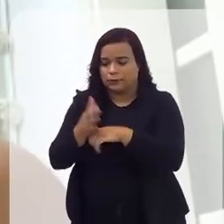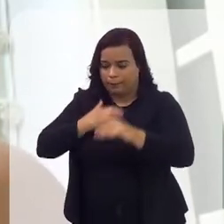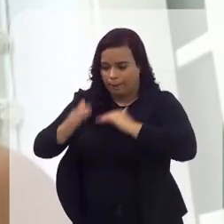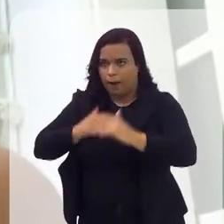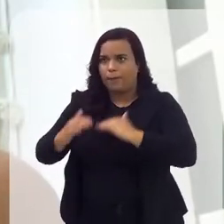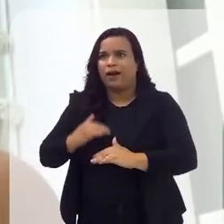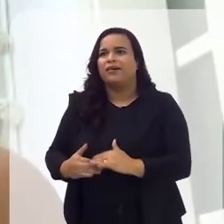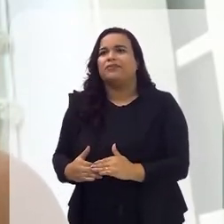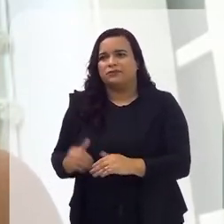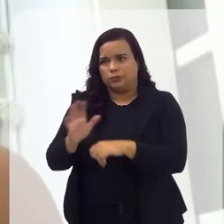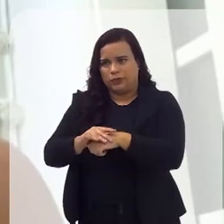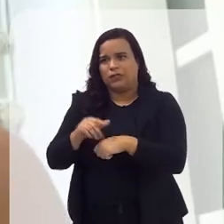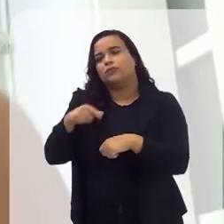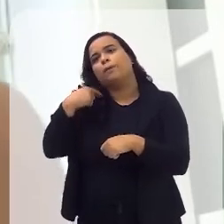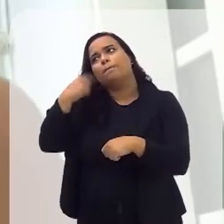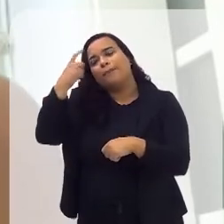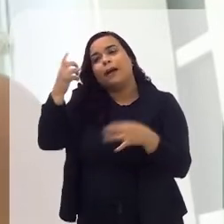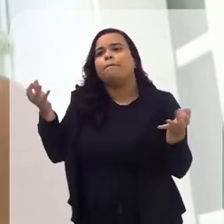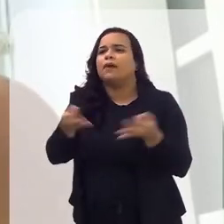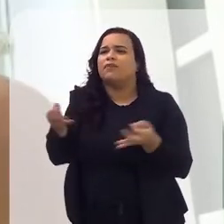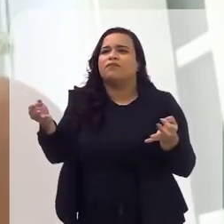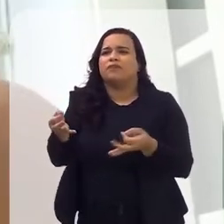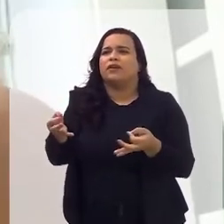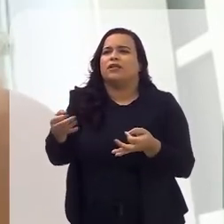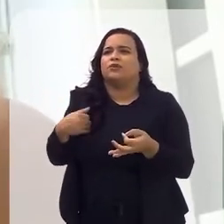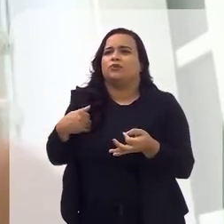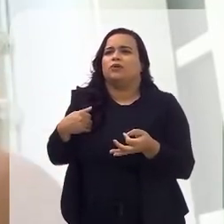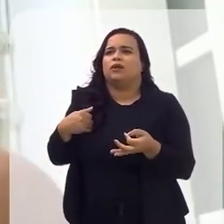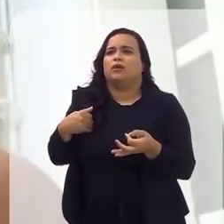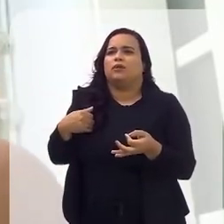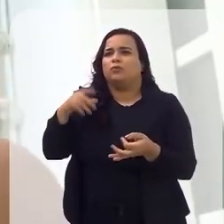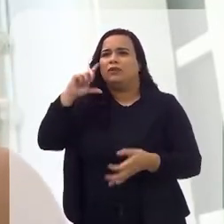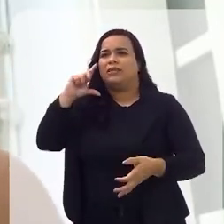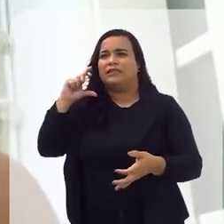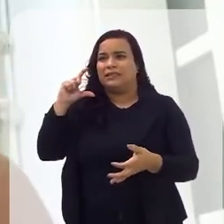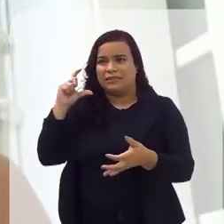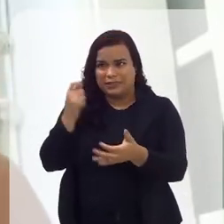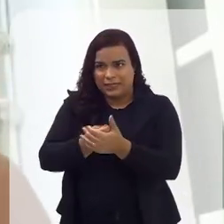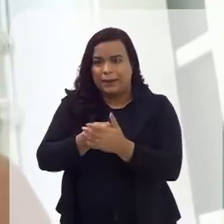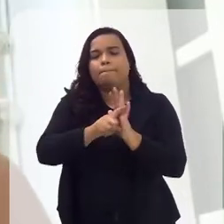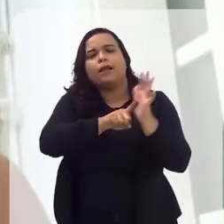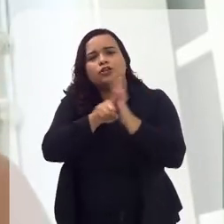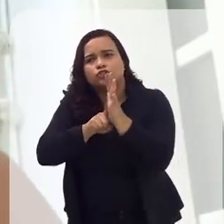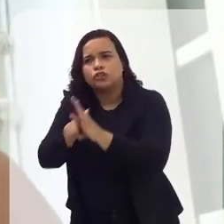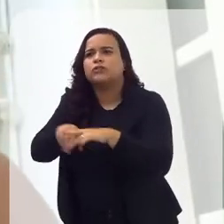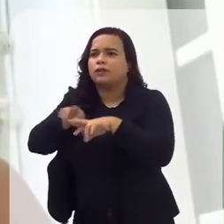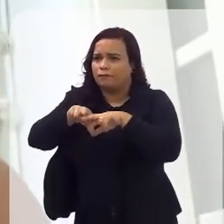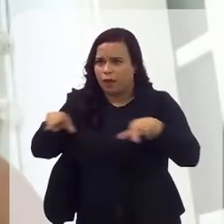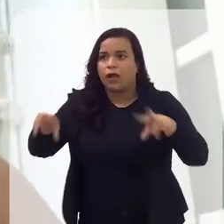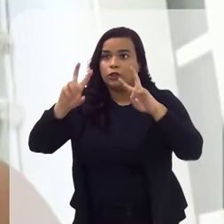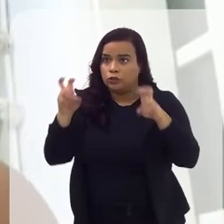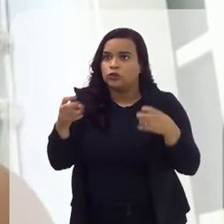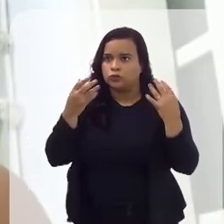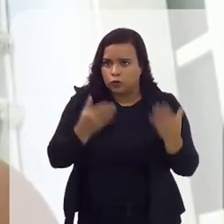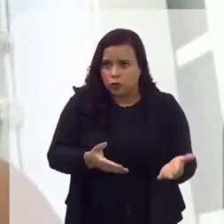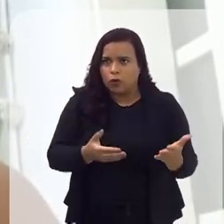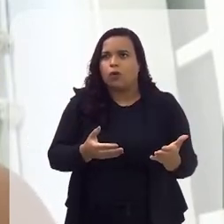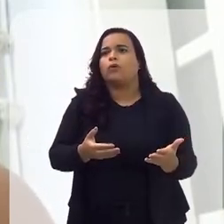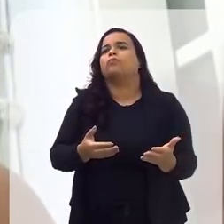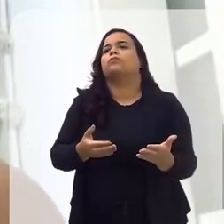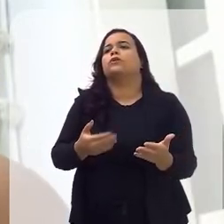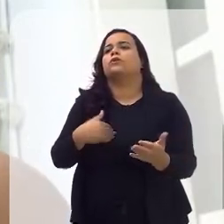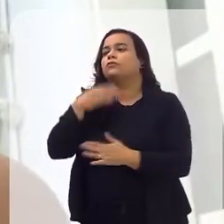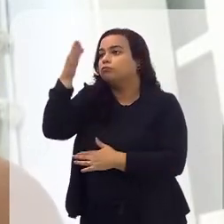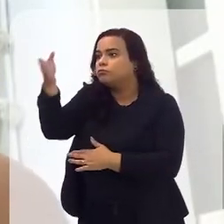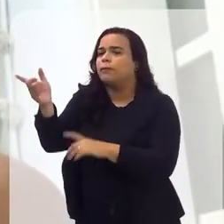ter uma remissão no meu quadro, seria perfeito. Então, eu não pensei duas vezes. Dali, eu fiz uma série de pesquisas, pesquisei sobre o